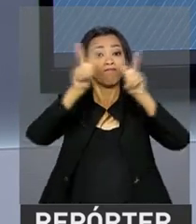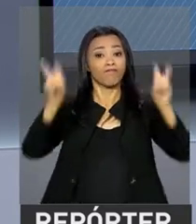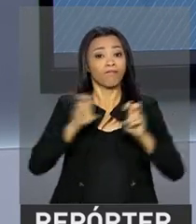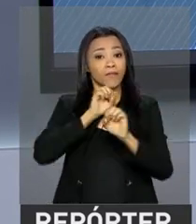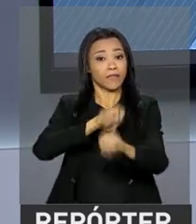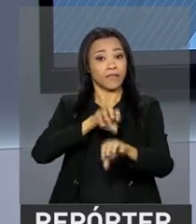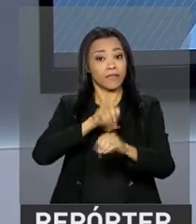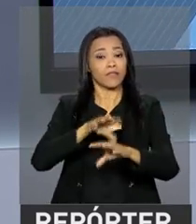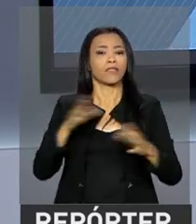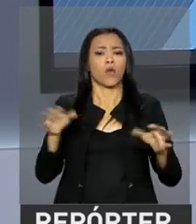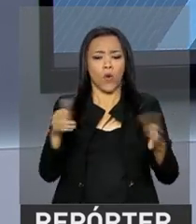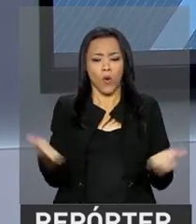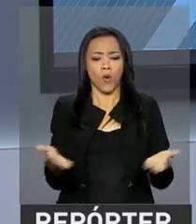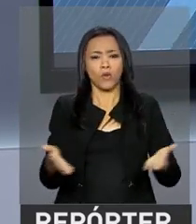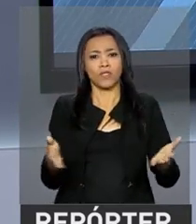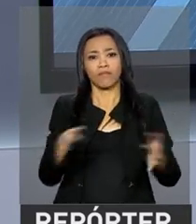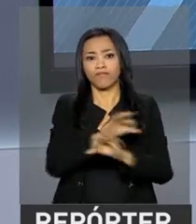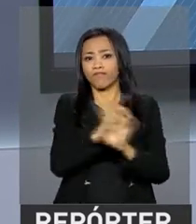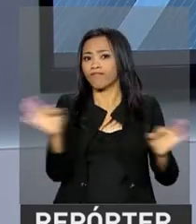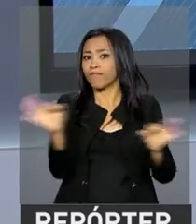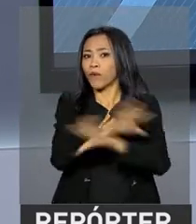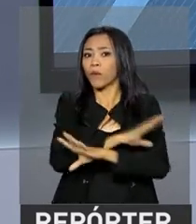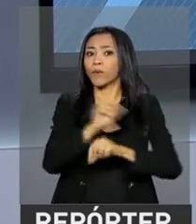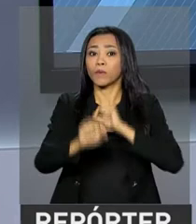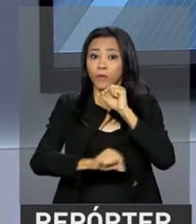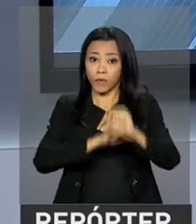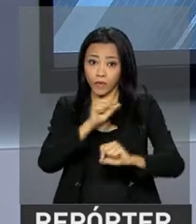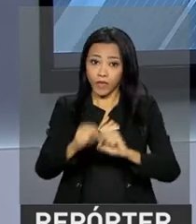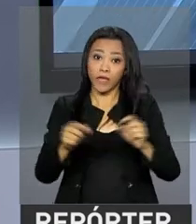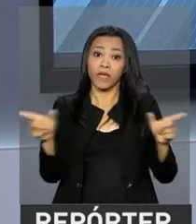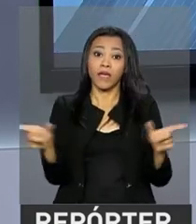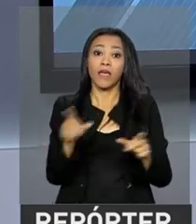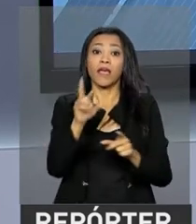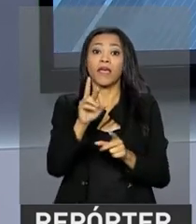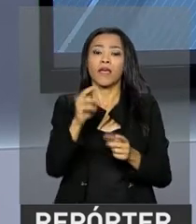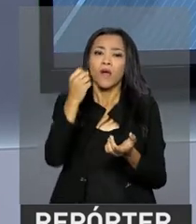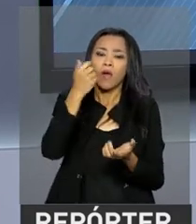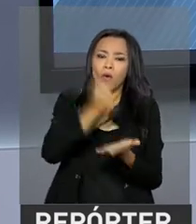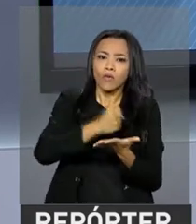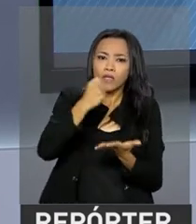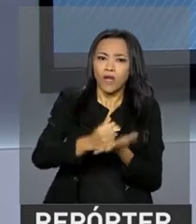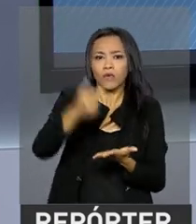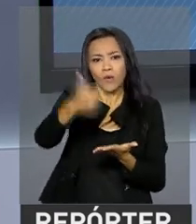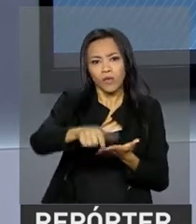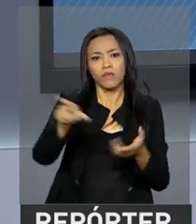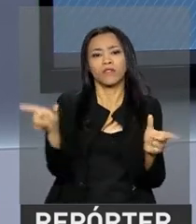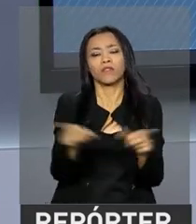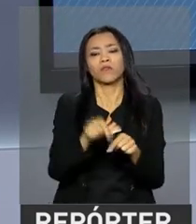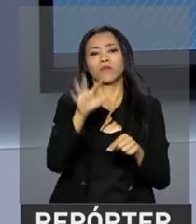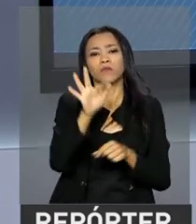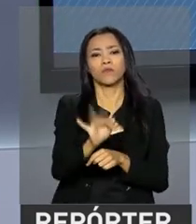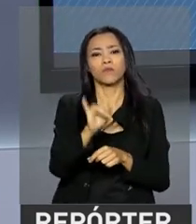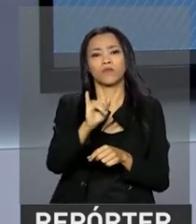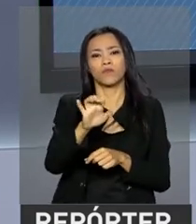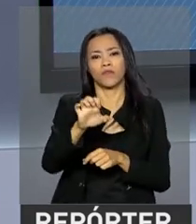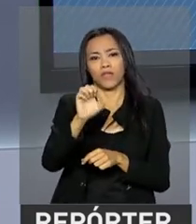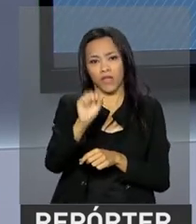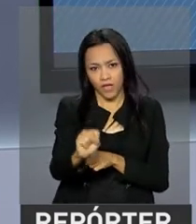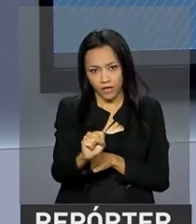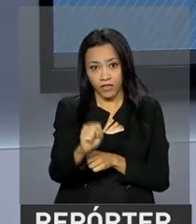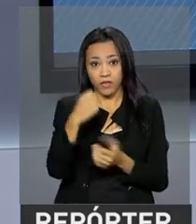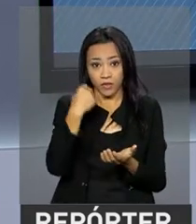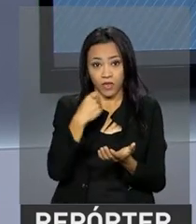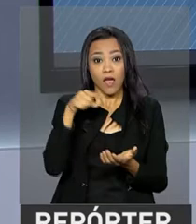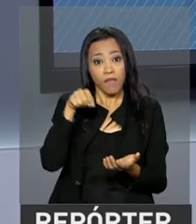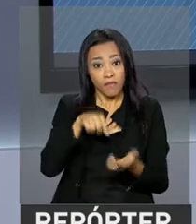para os estudantes que concluírem o processo de renovação do fundo de financiamento estudantil os contratos do